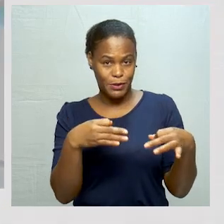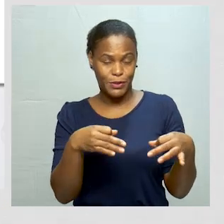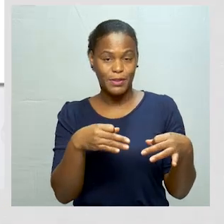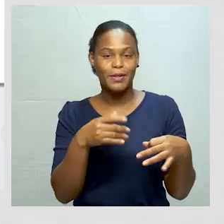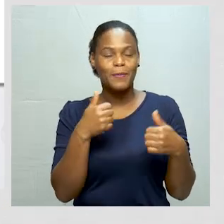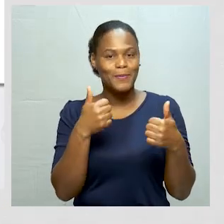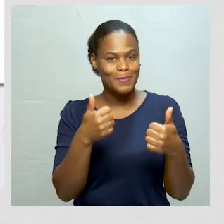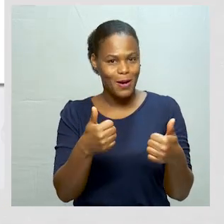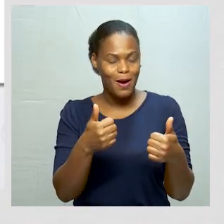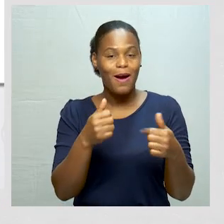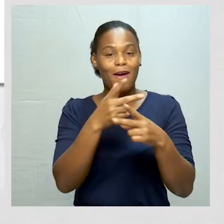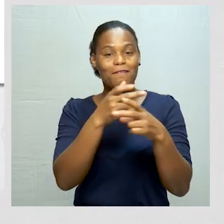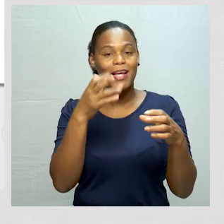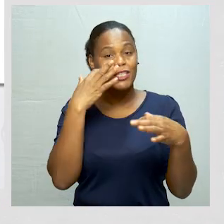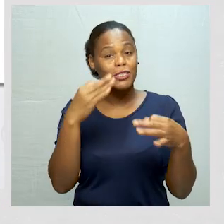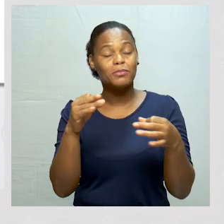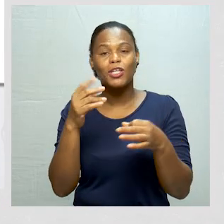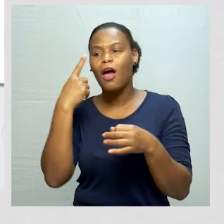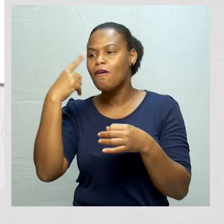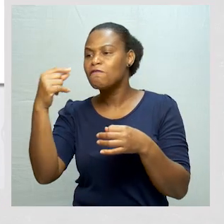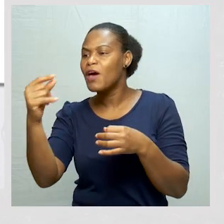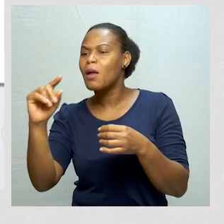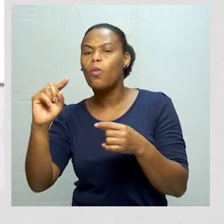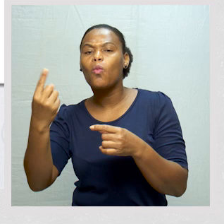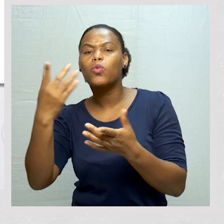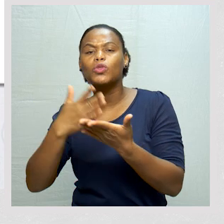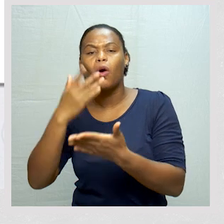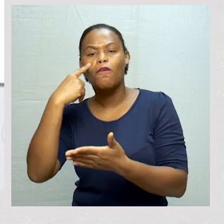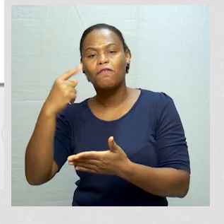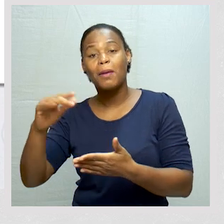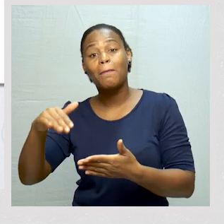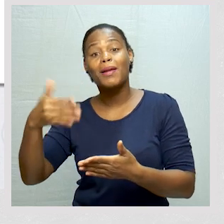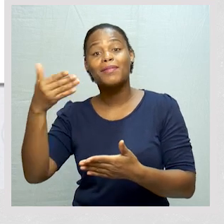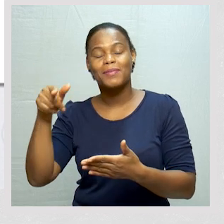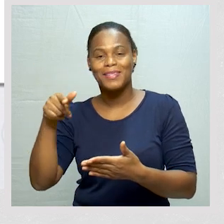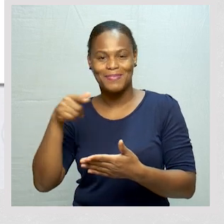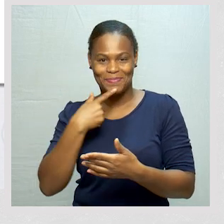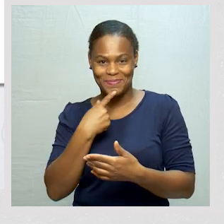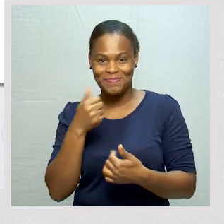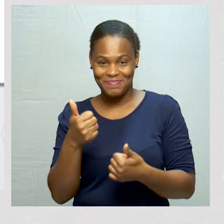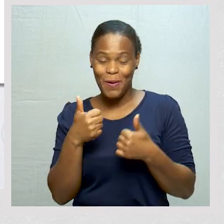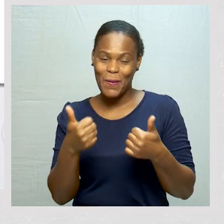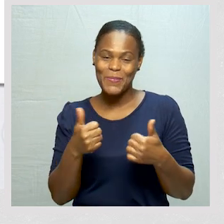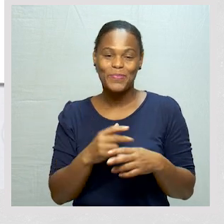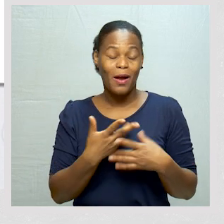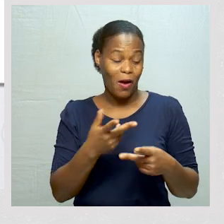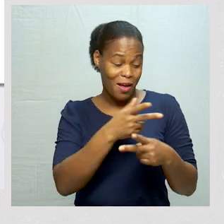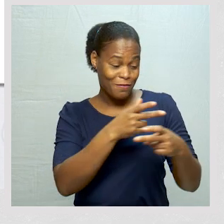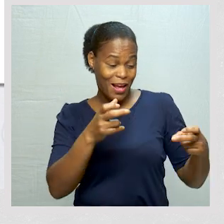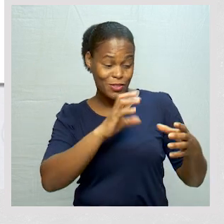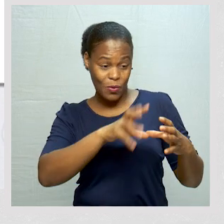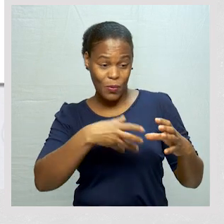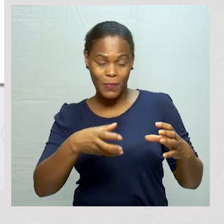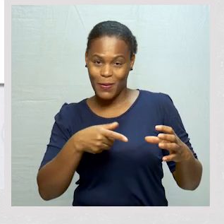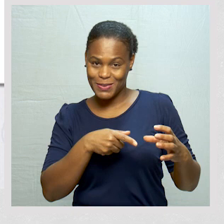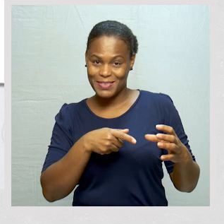simples. Isso mesmo. Contém um só verbo principal. Isso mesmo. E a